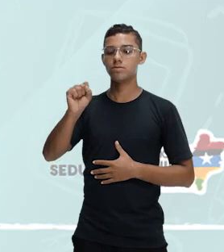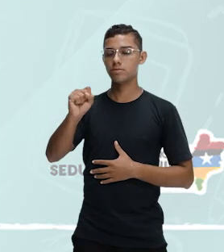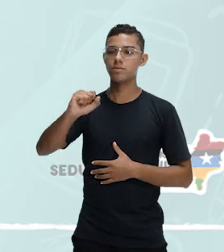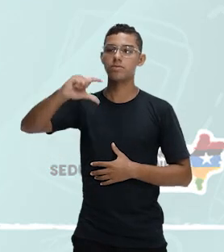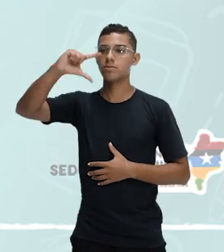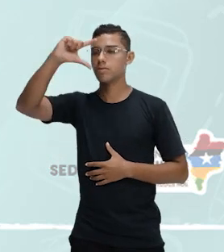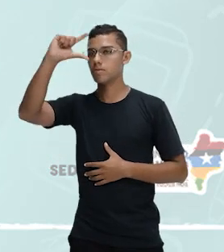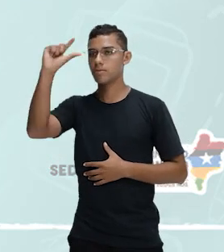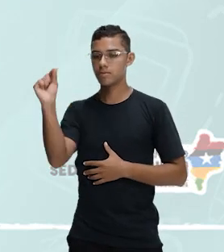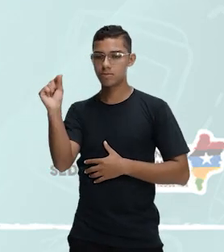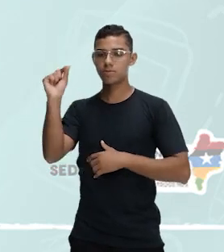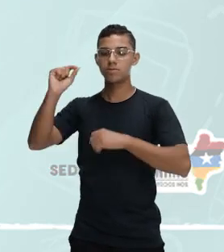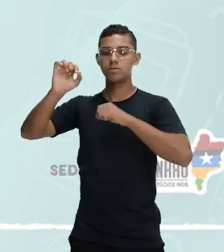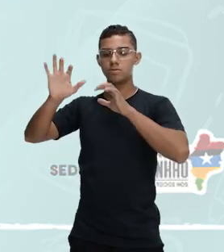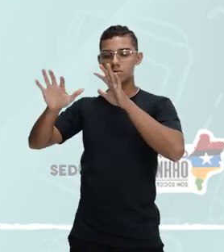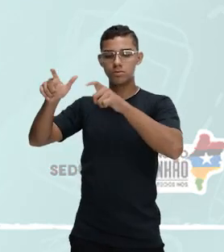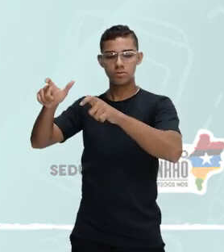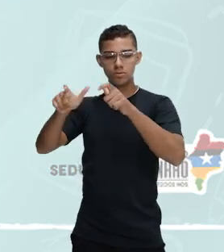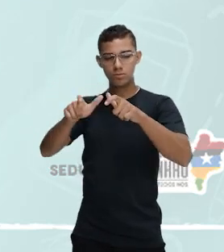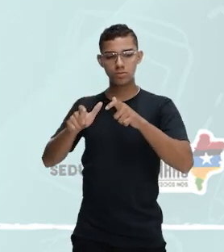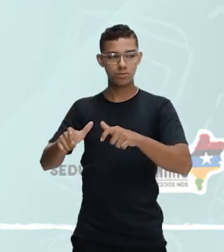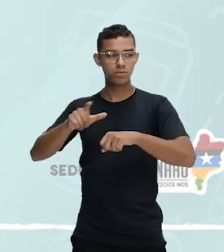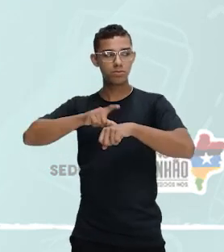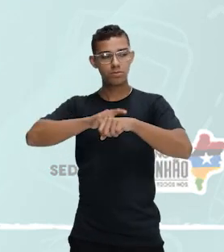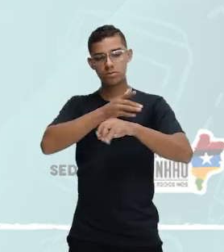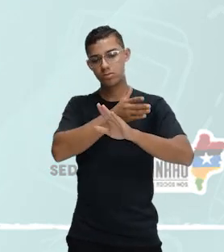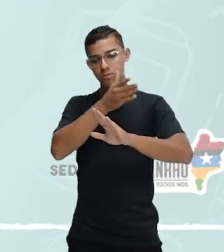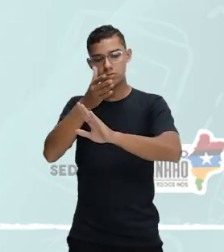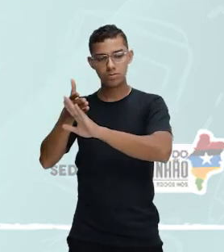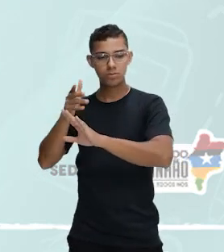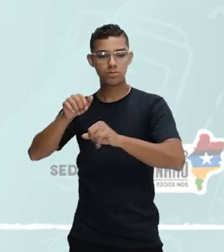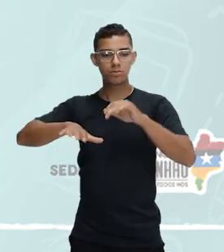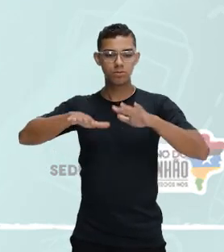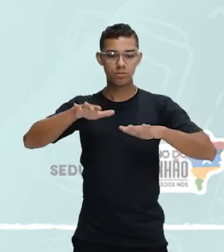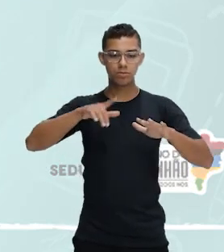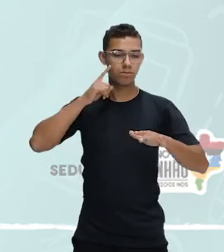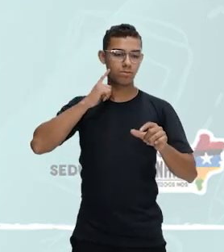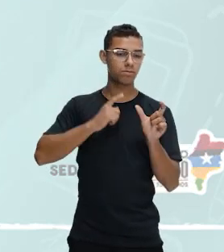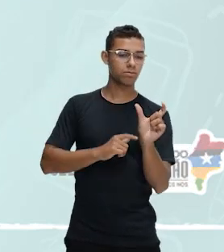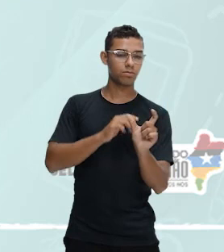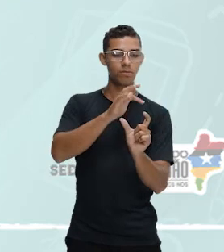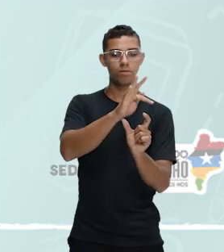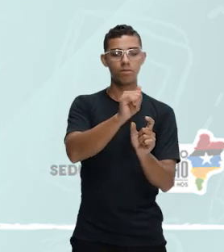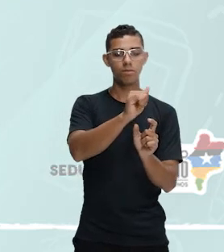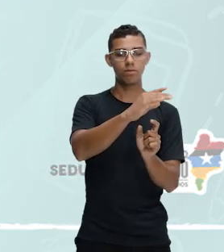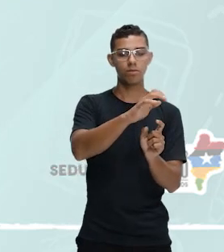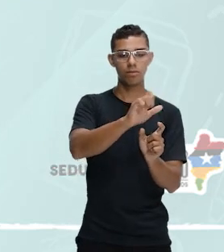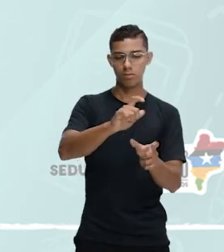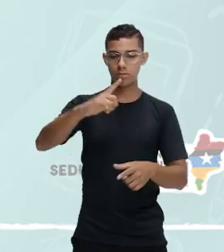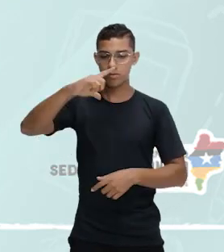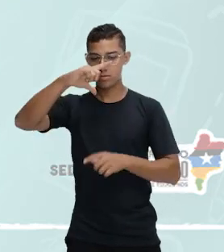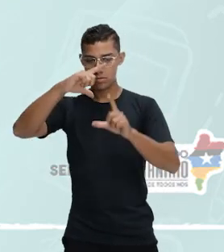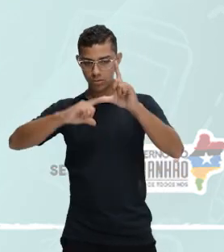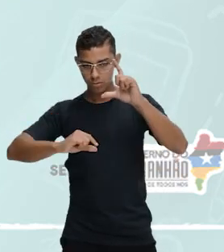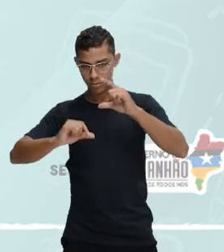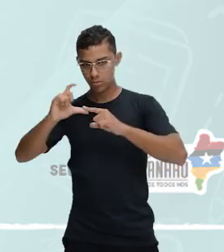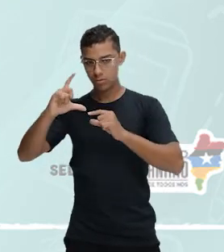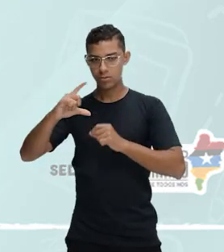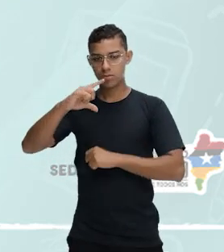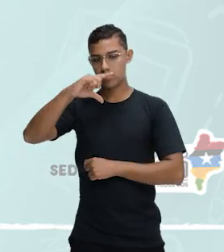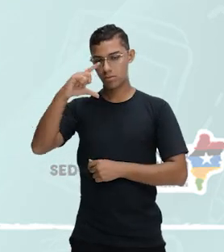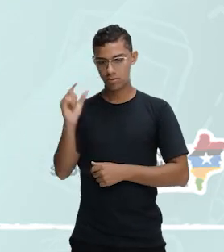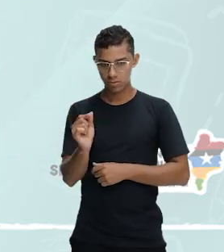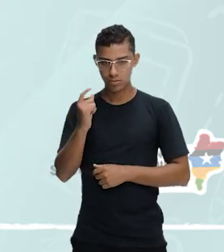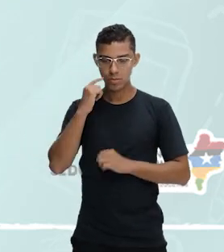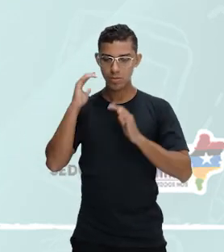da Lua dependem de quanto da parte da face da Lua, iluminada pelo Sol, está voltado